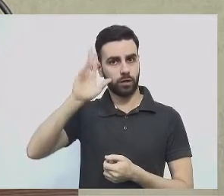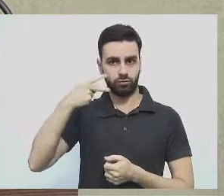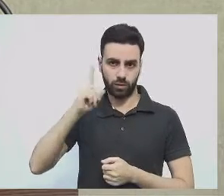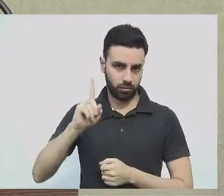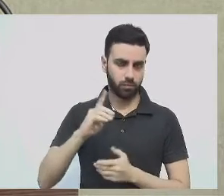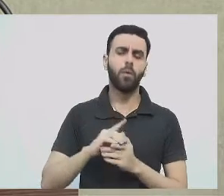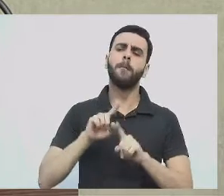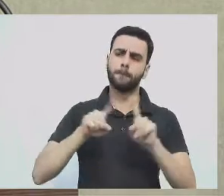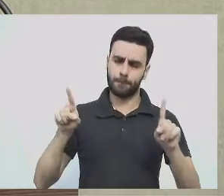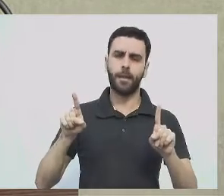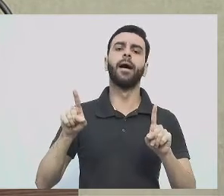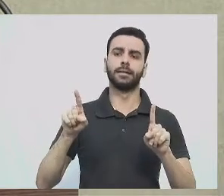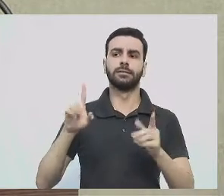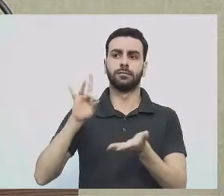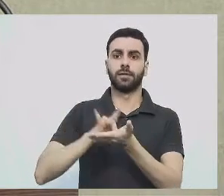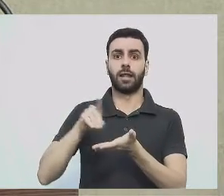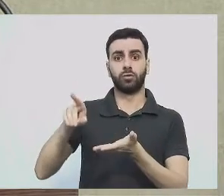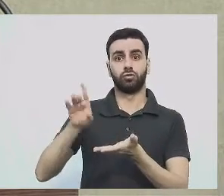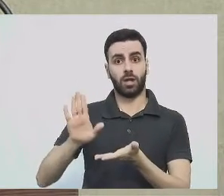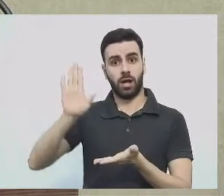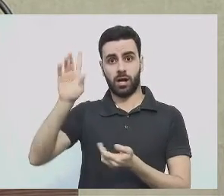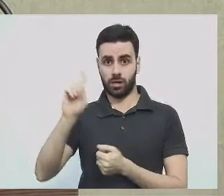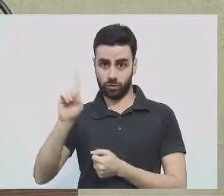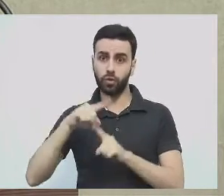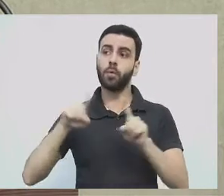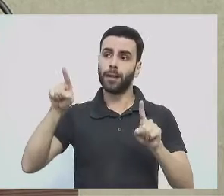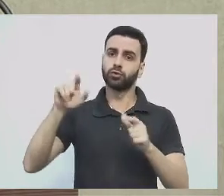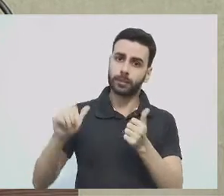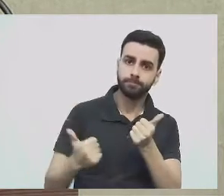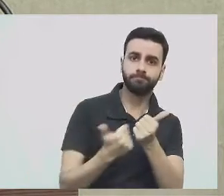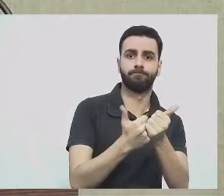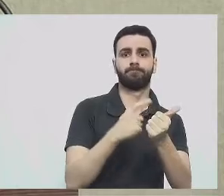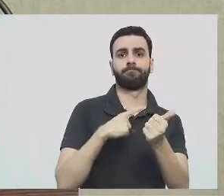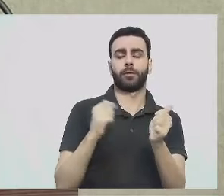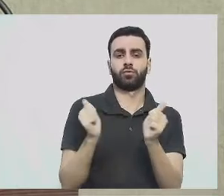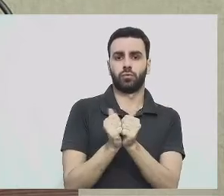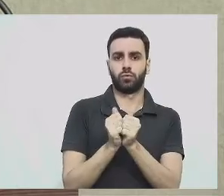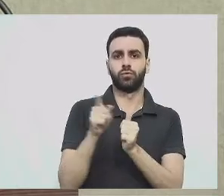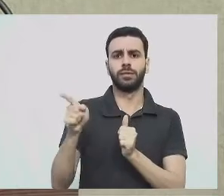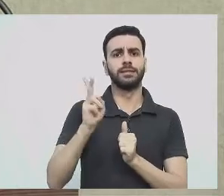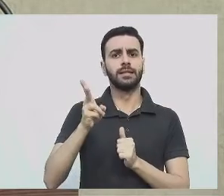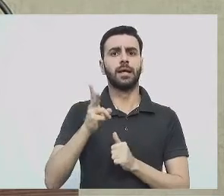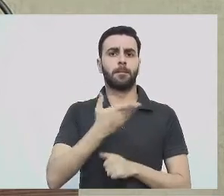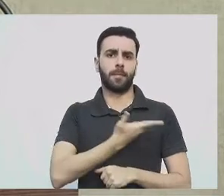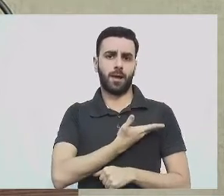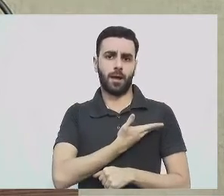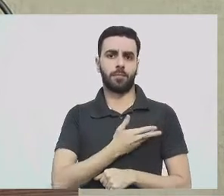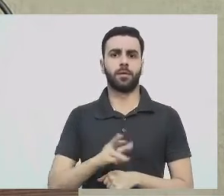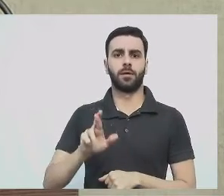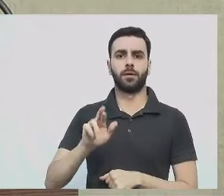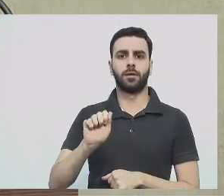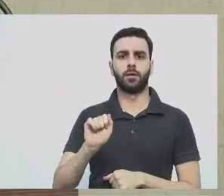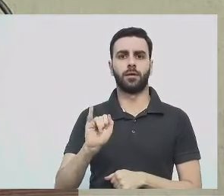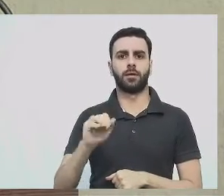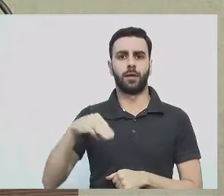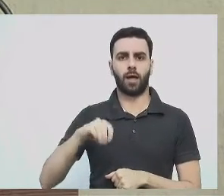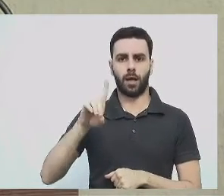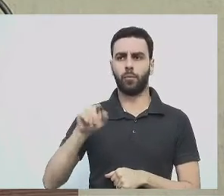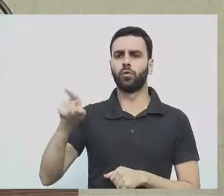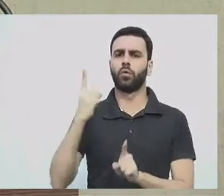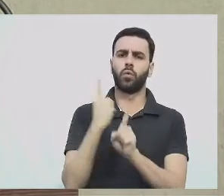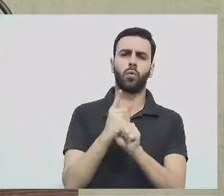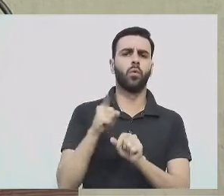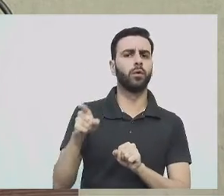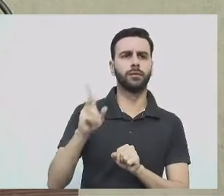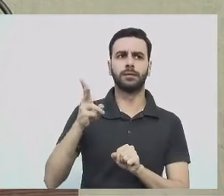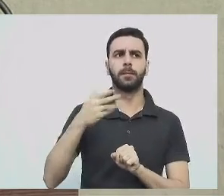sim. Eu acompanhei o senhor que sempre foi amigo de Raimundo Violeira. Encontrei com o senhor várias